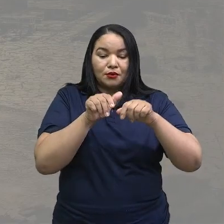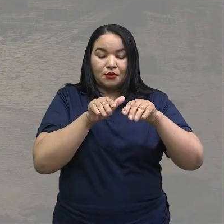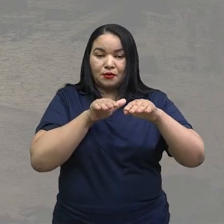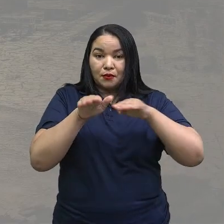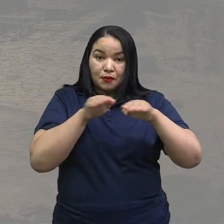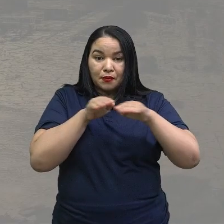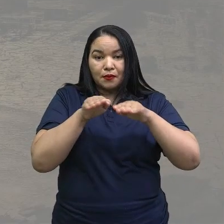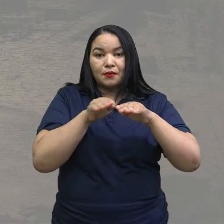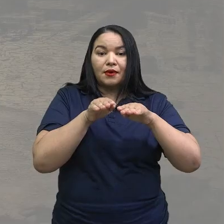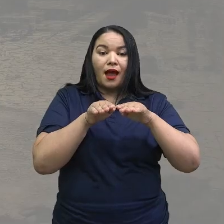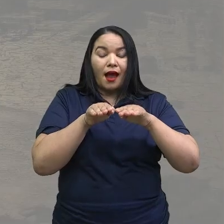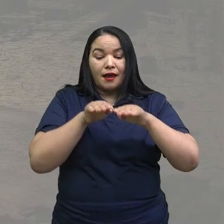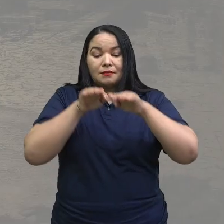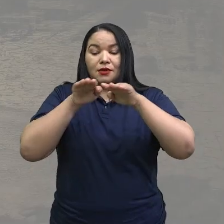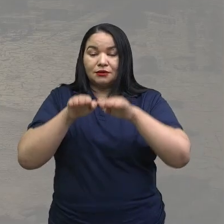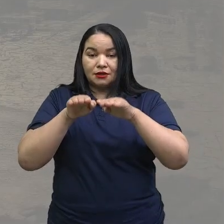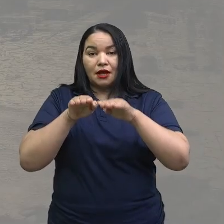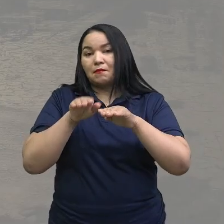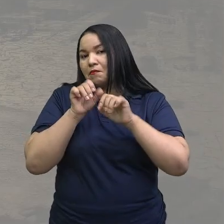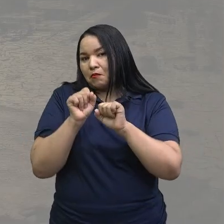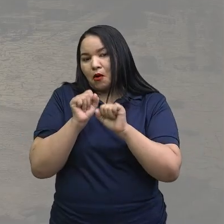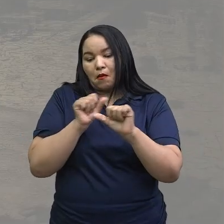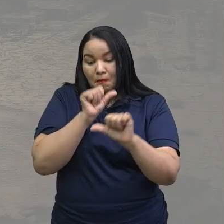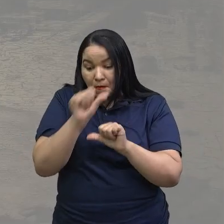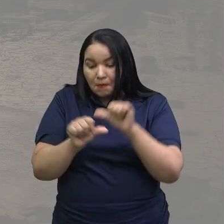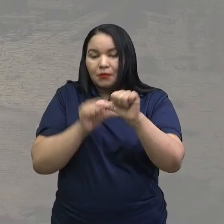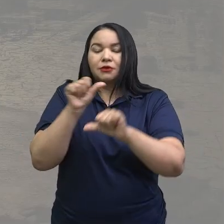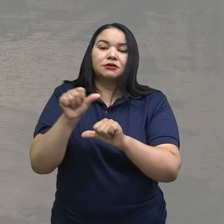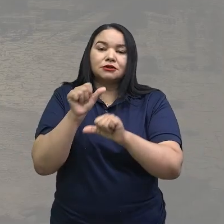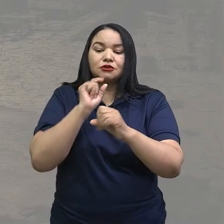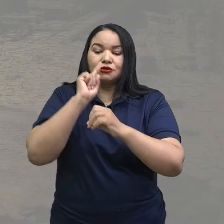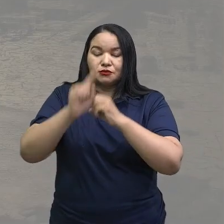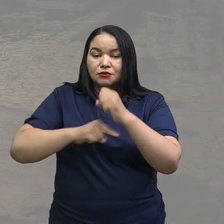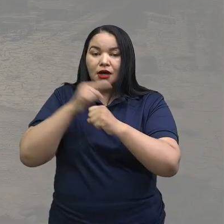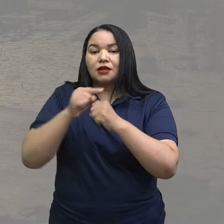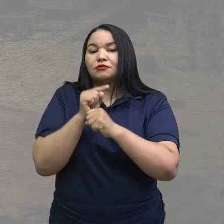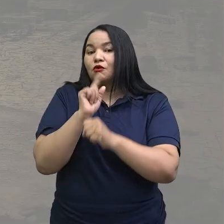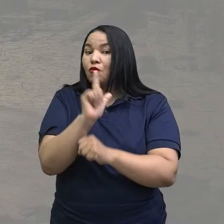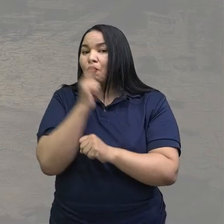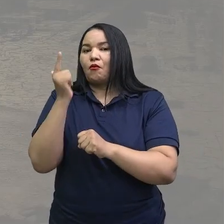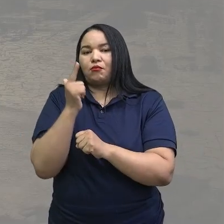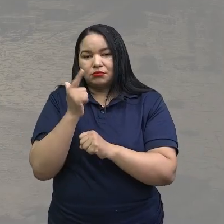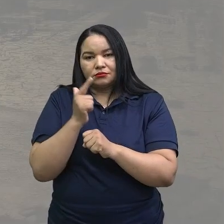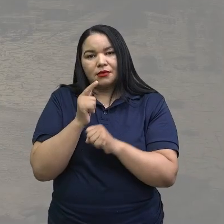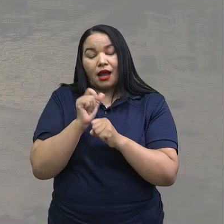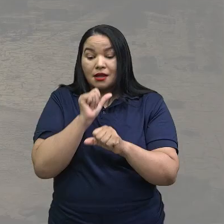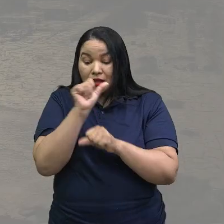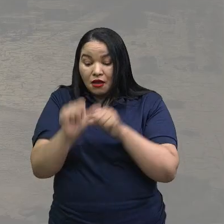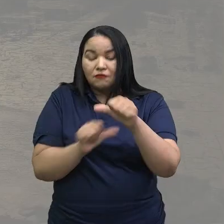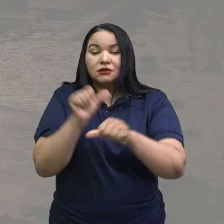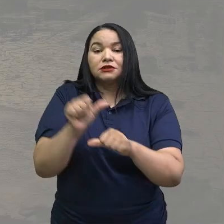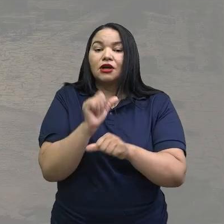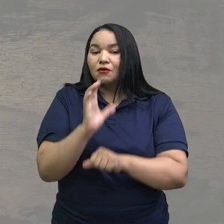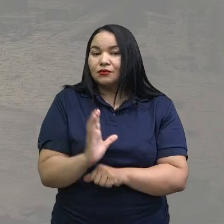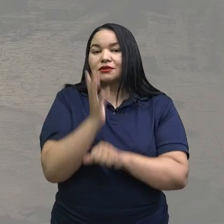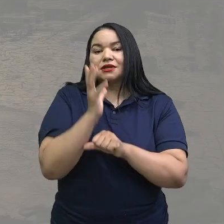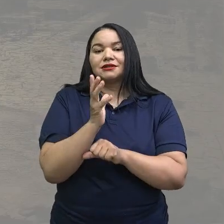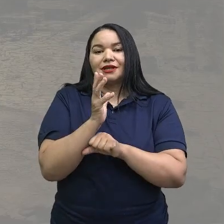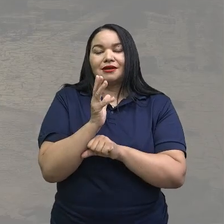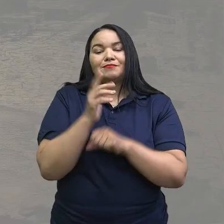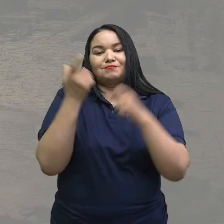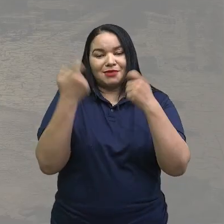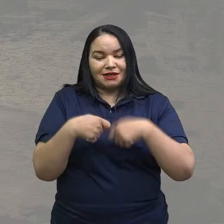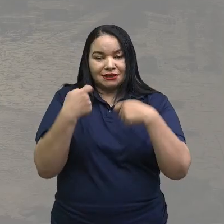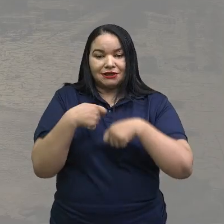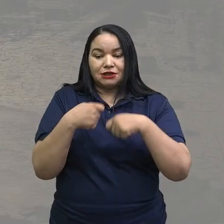ele vai se transformar em outro átomo. E para isso, para que essa transformação aconteça, uma grande quantidade de energia